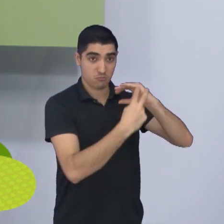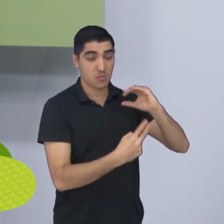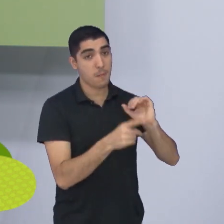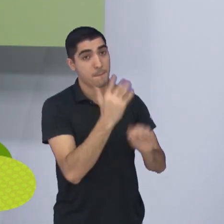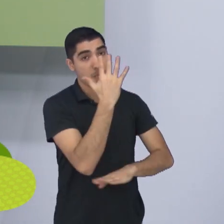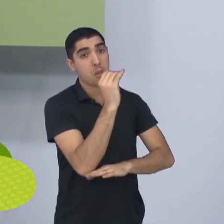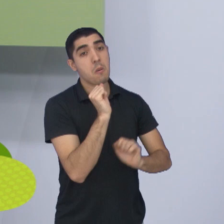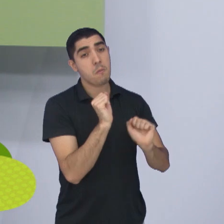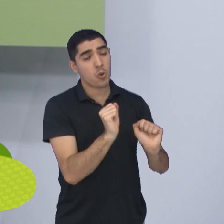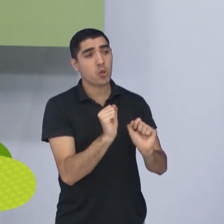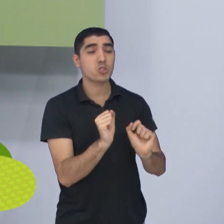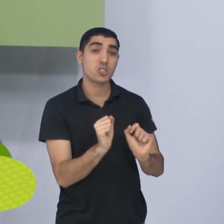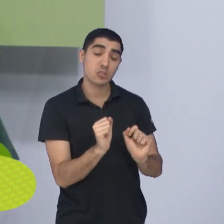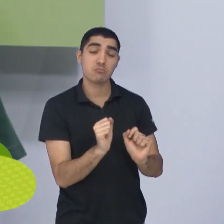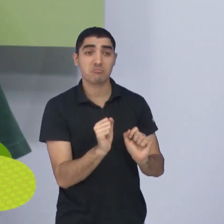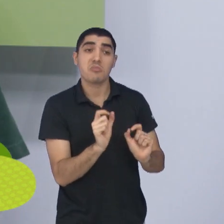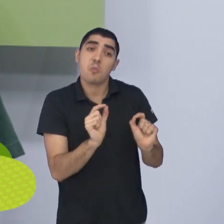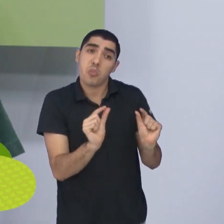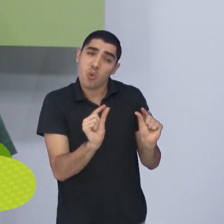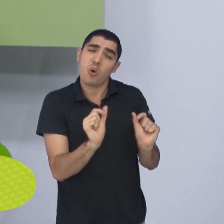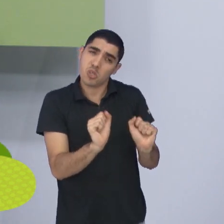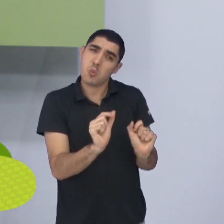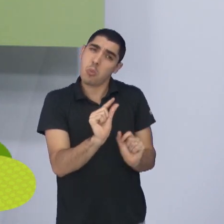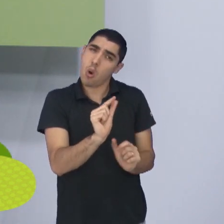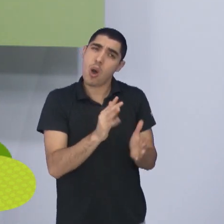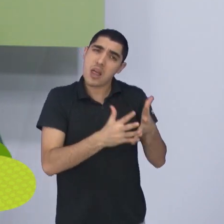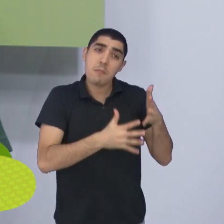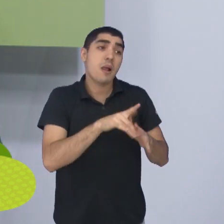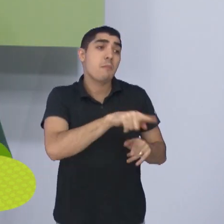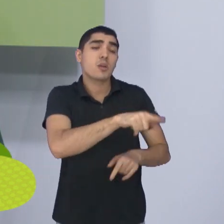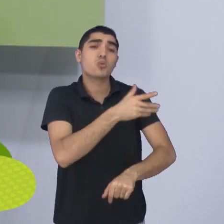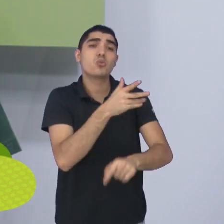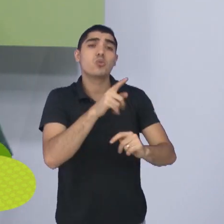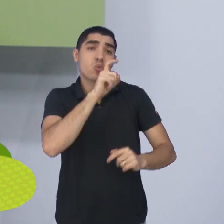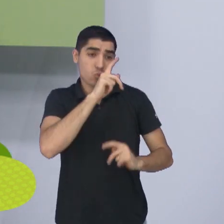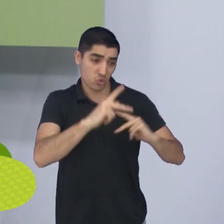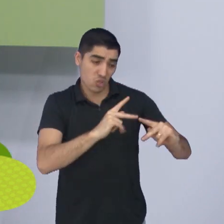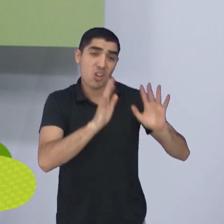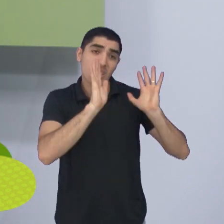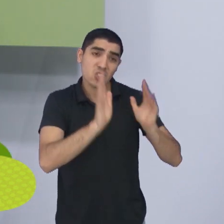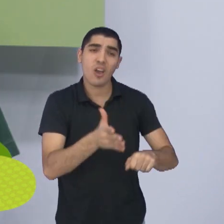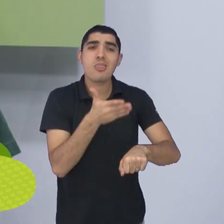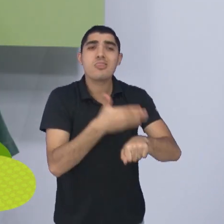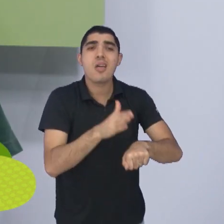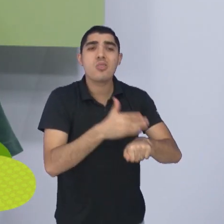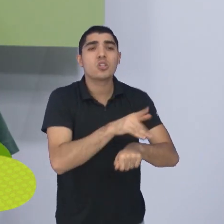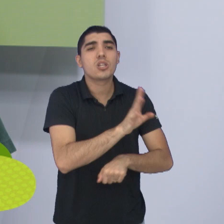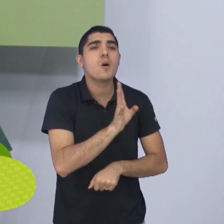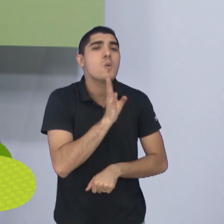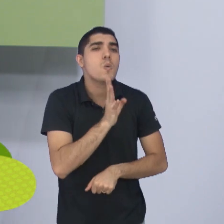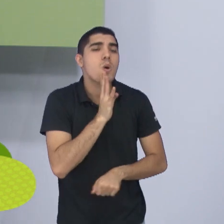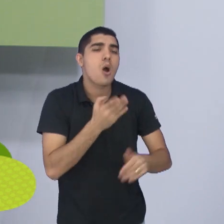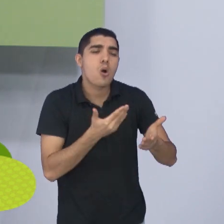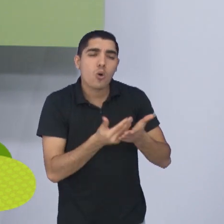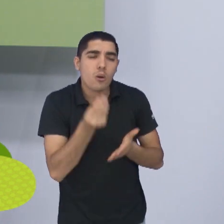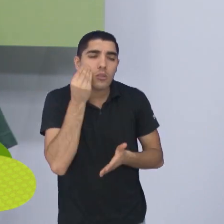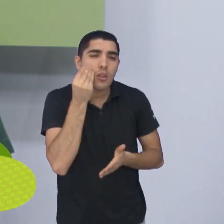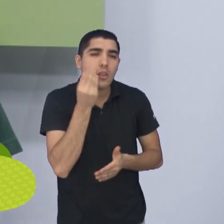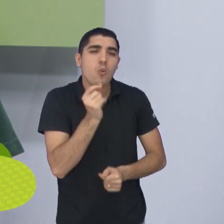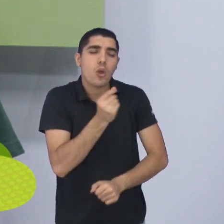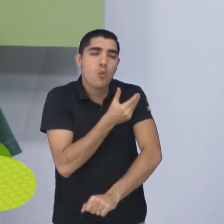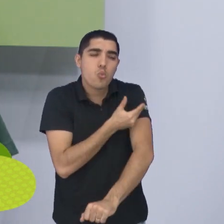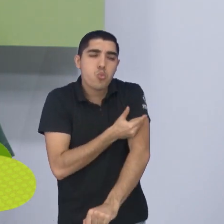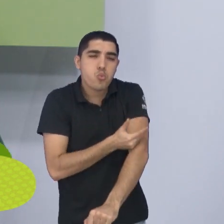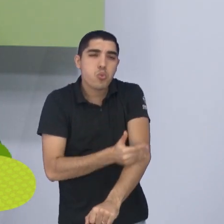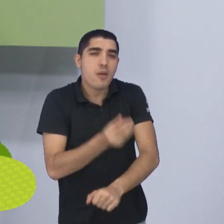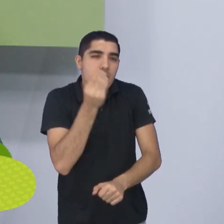causar um pequeno problema para o São José, mas o São José fez treino lá, reconheceu um pouco mais do piso, enfim, está tentando se